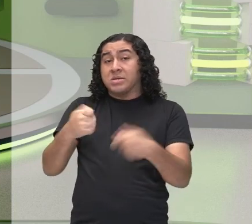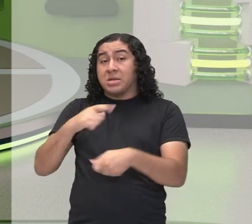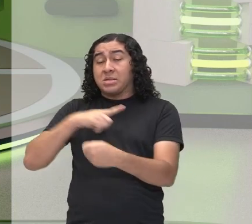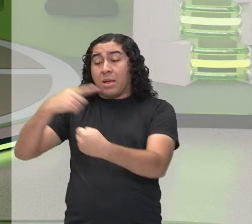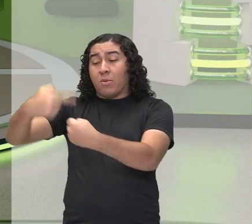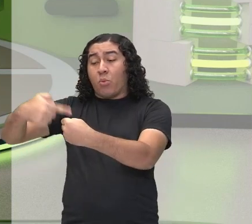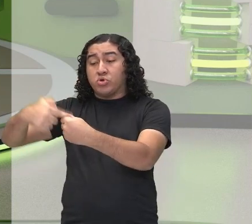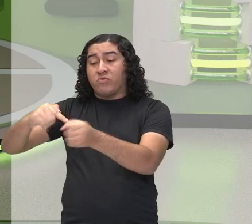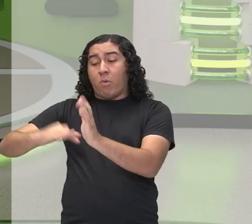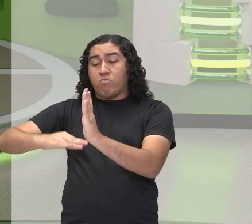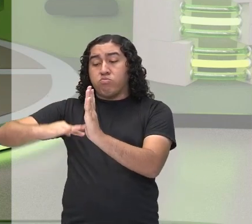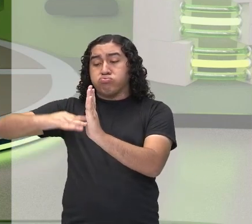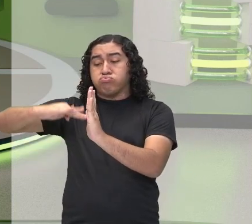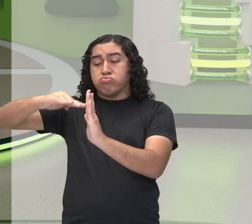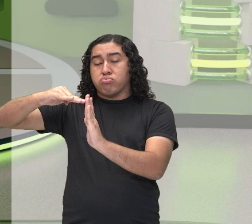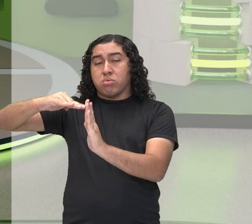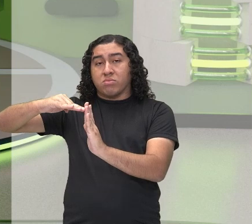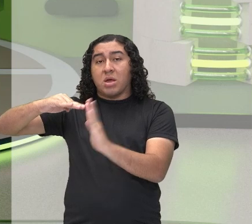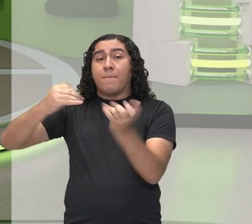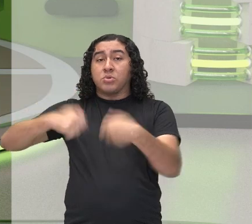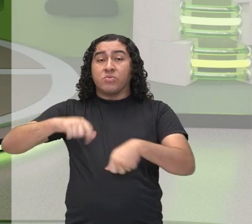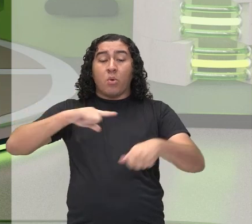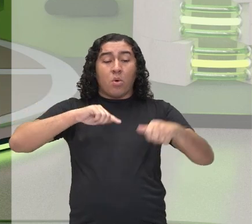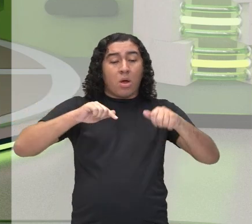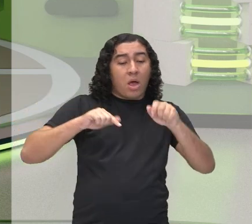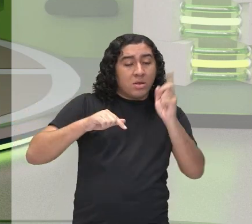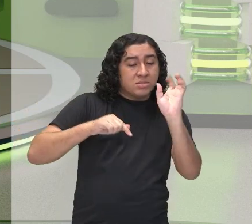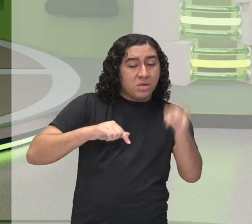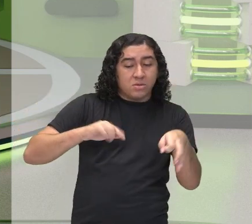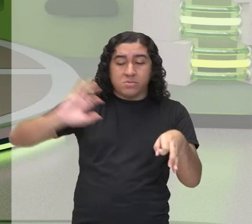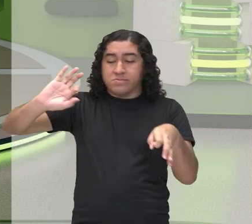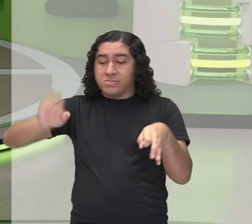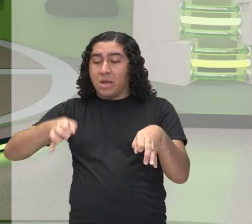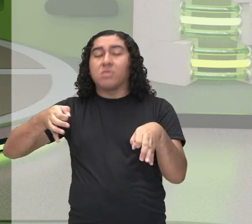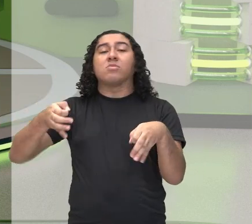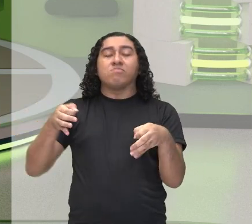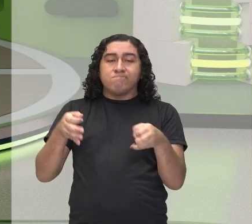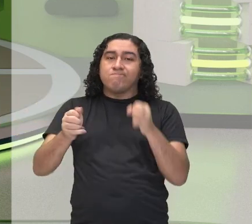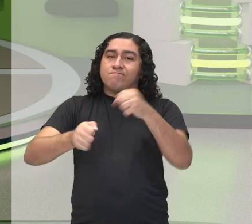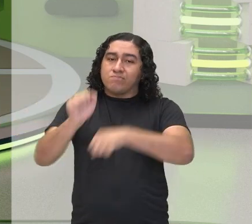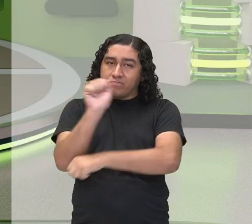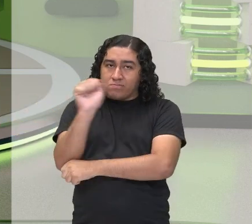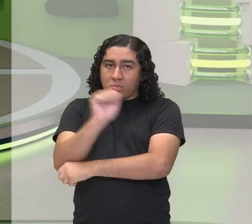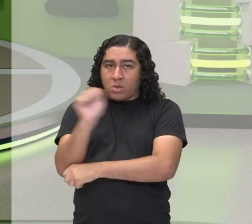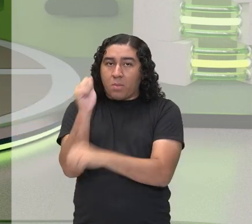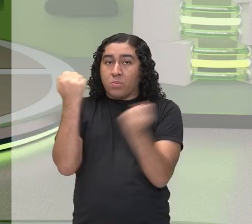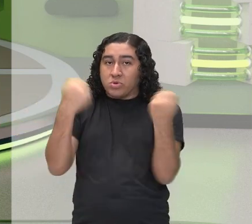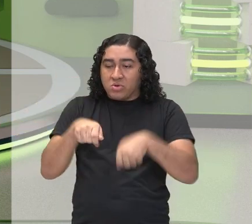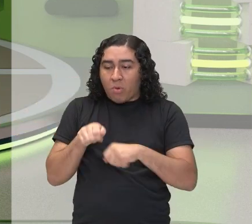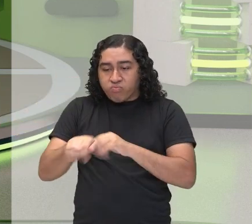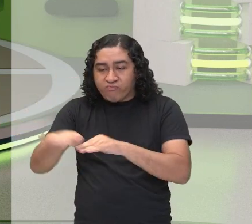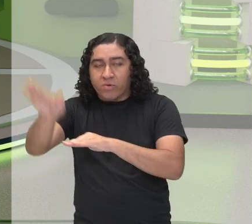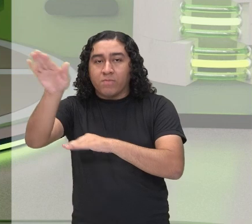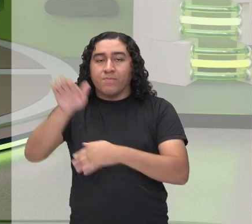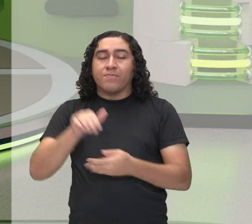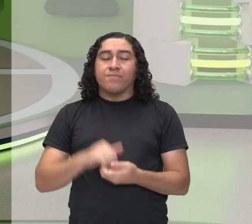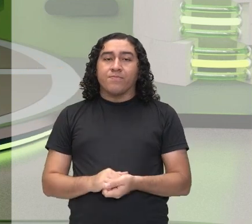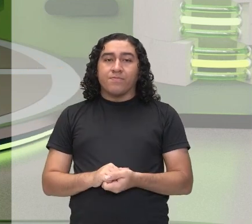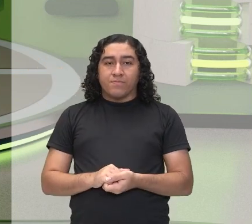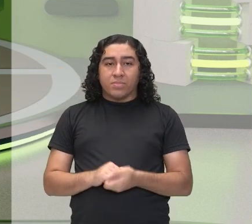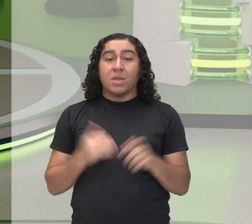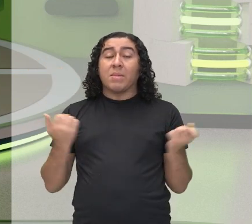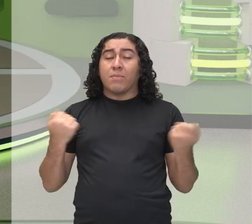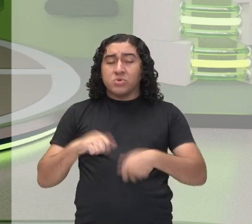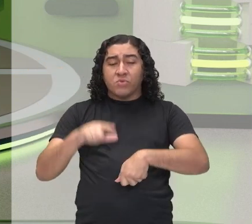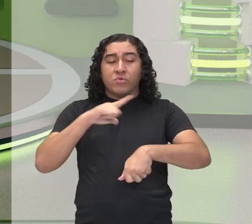combustível é necessário para que ocorra o movimento, por exemplo, desse carro. Então, para que tenha o movimento do carro, para que ele